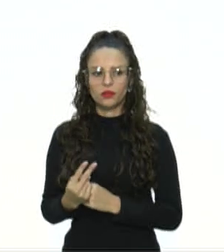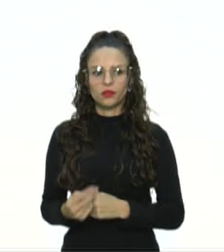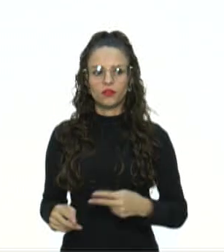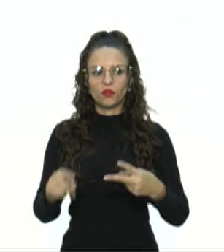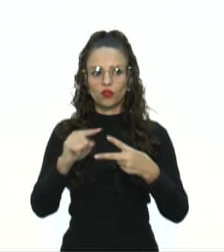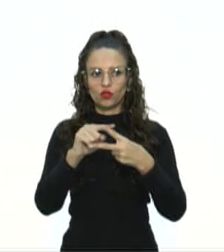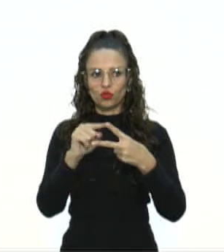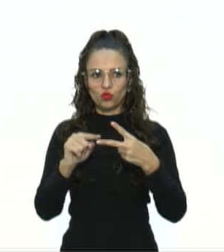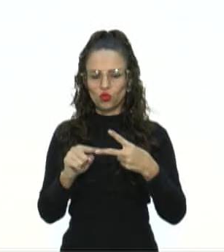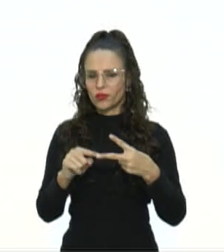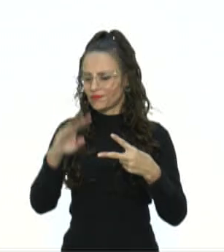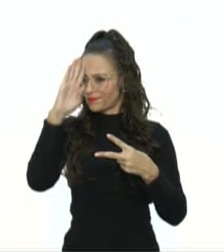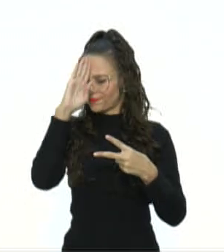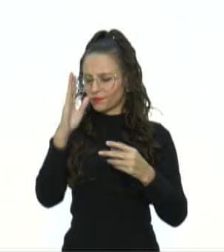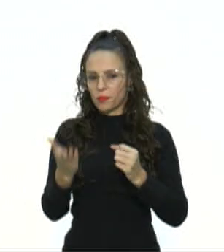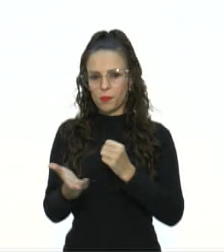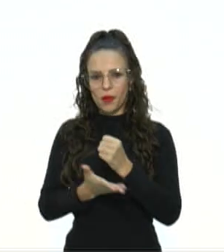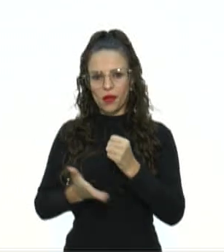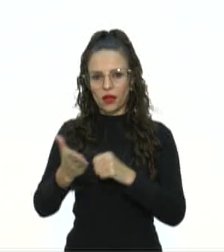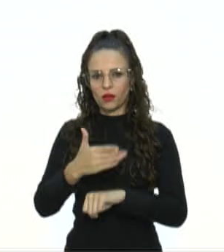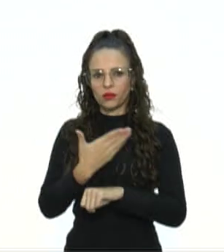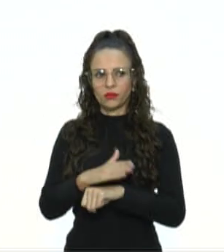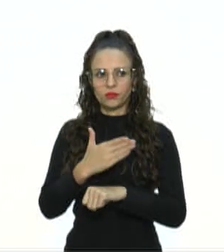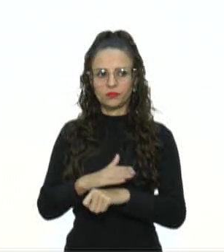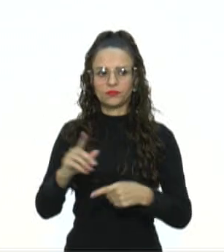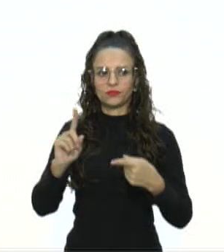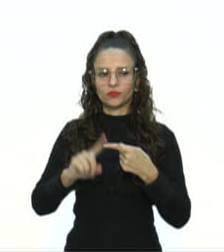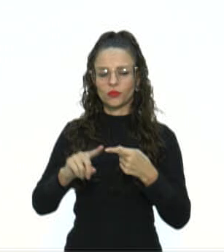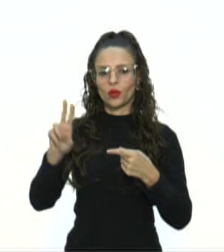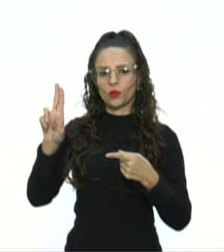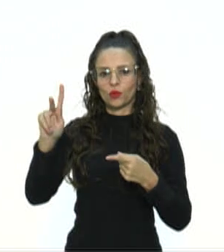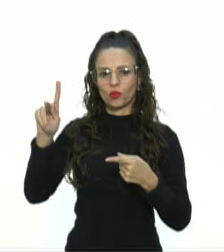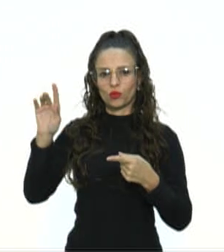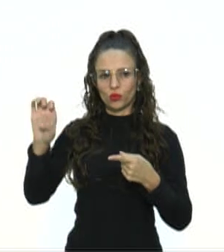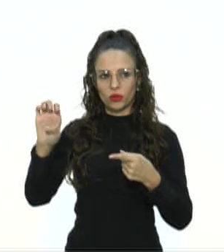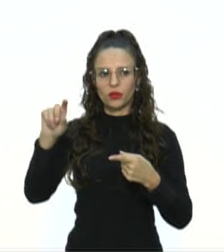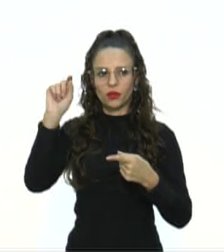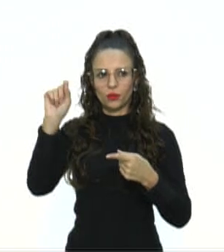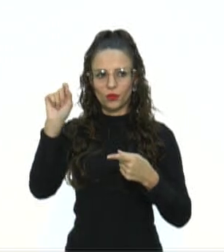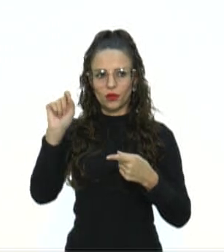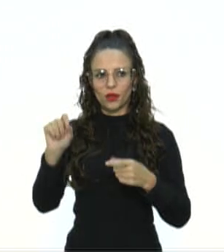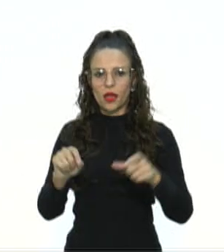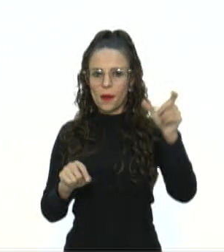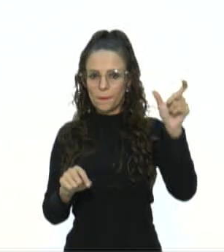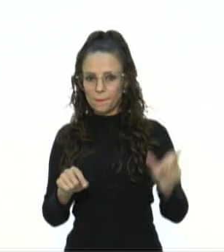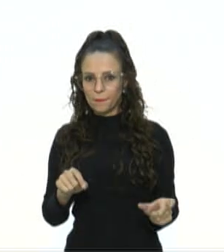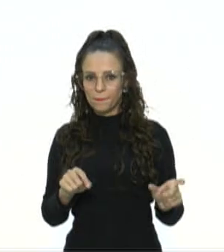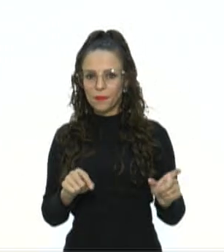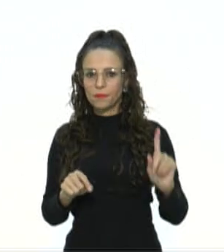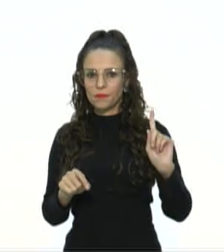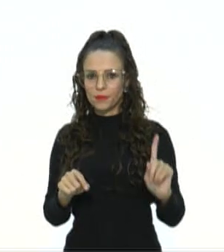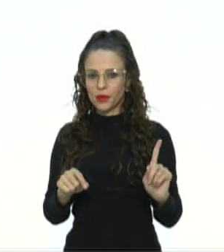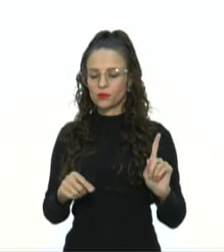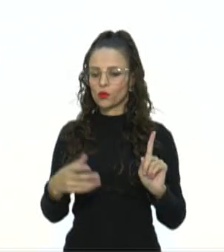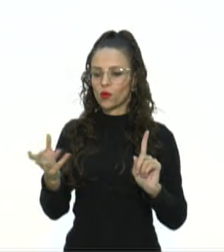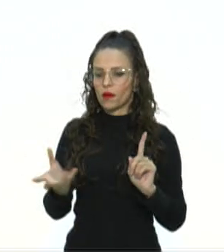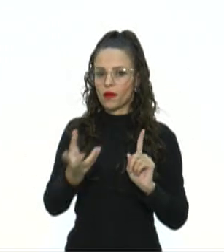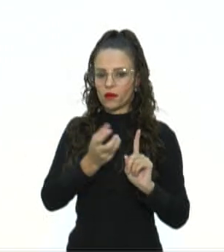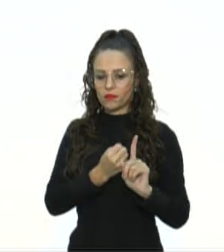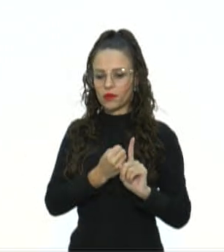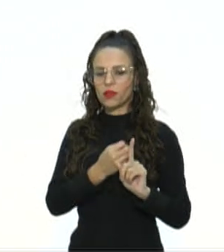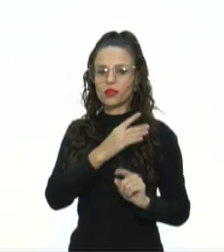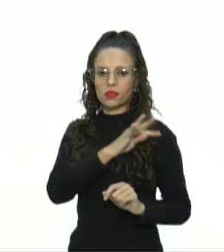básicos no treino do Aikido, né? Então, que é o Uki, que vai ser a pessoa que irá receber a técnica, então a